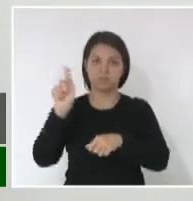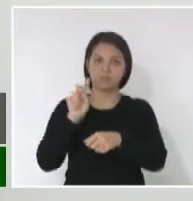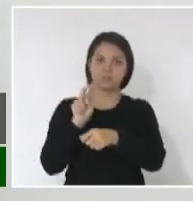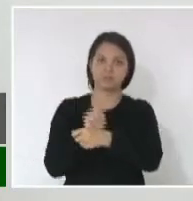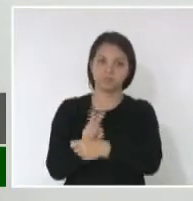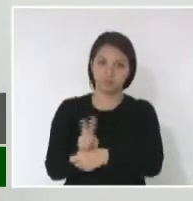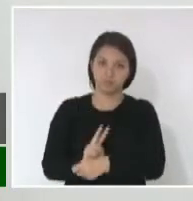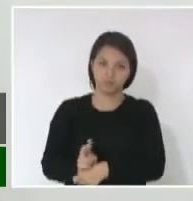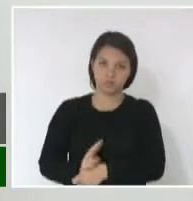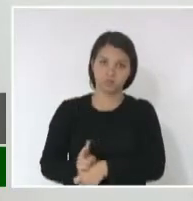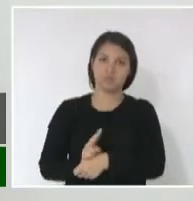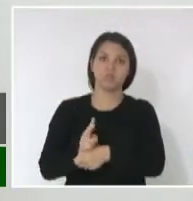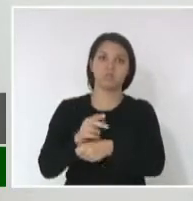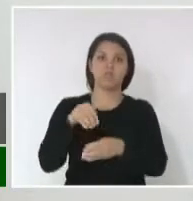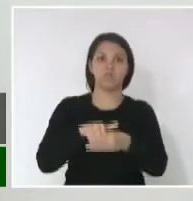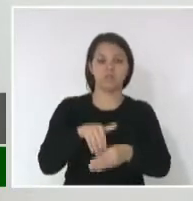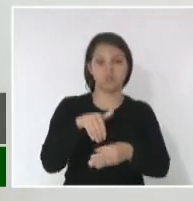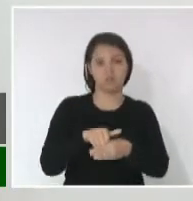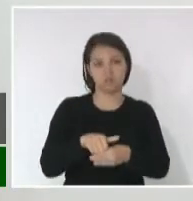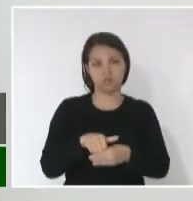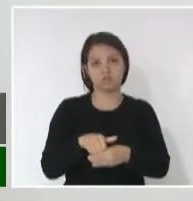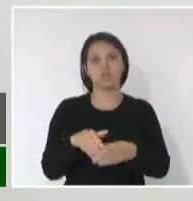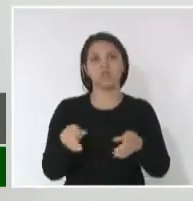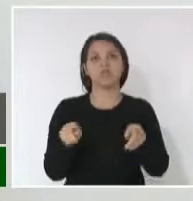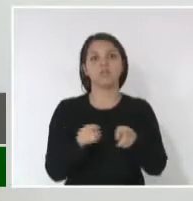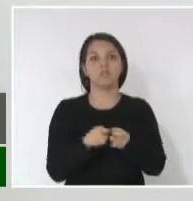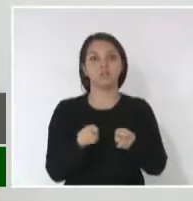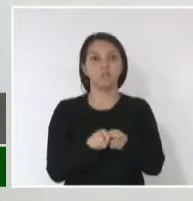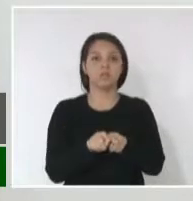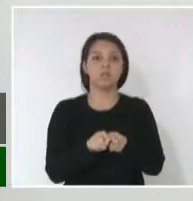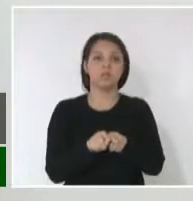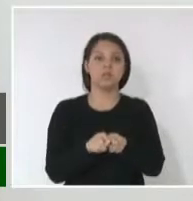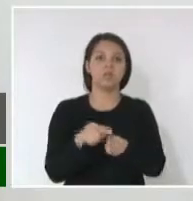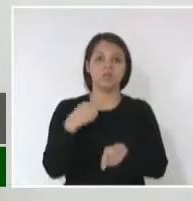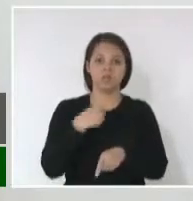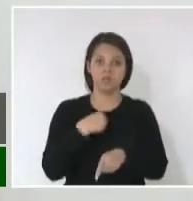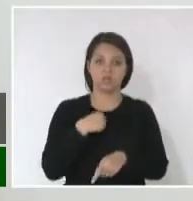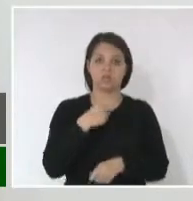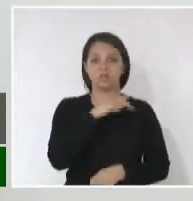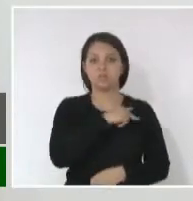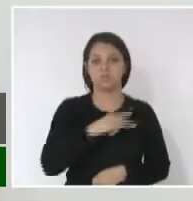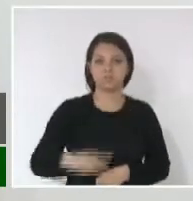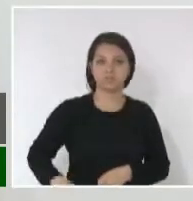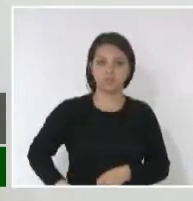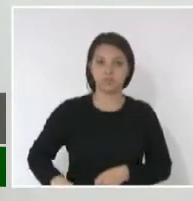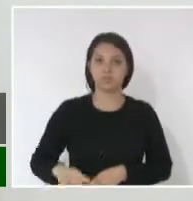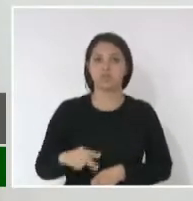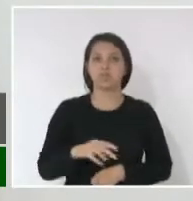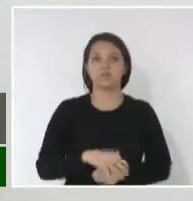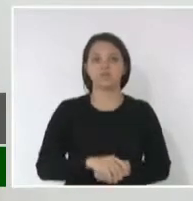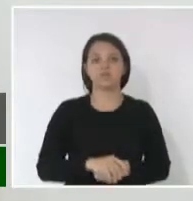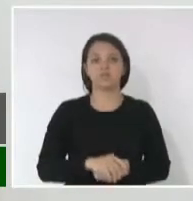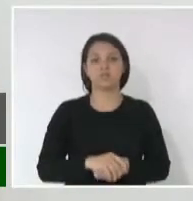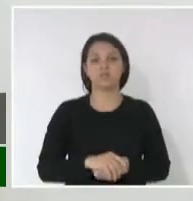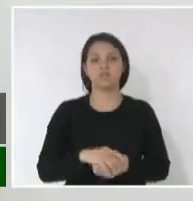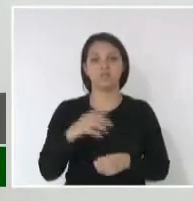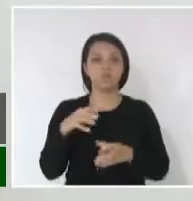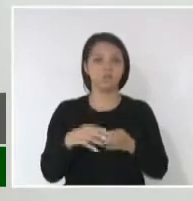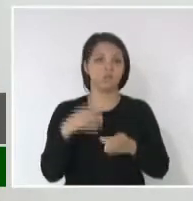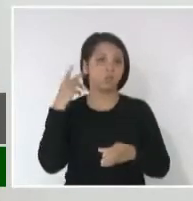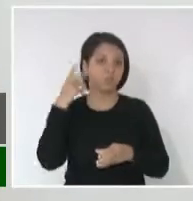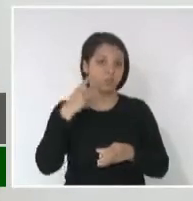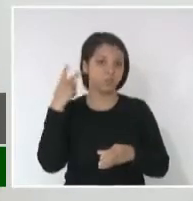das eleições, não só pelo fato de eu presidir a União dos Parlamentares do Mercosul, ser o vice-presidente